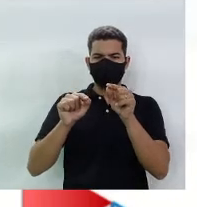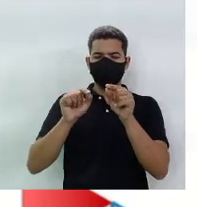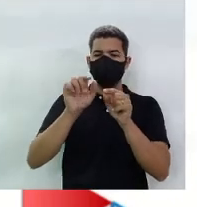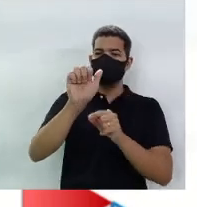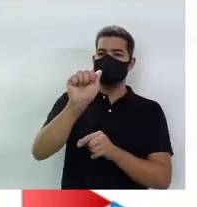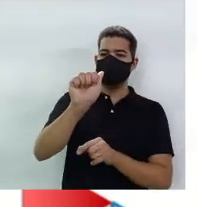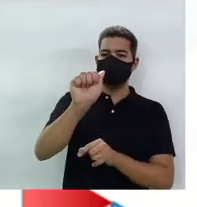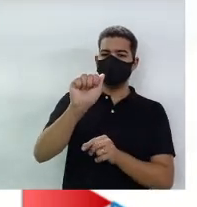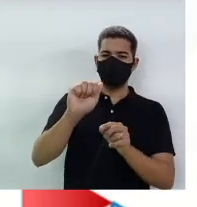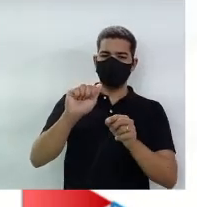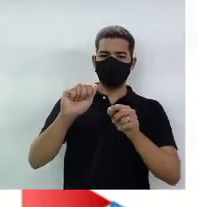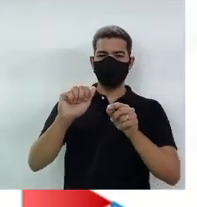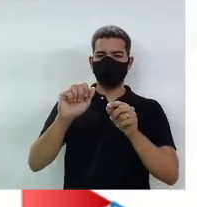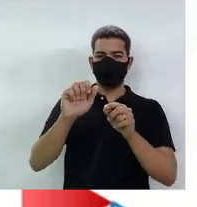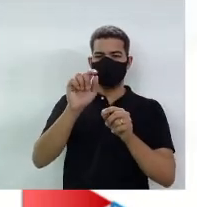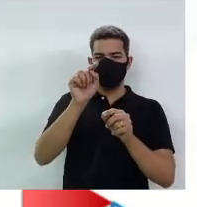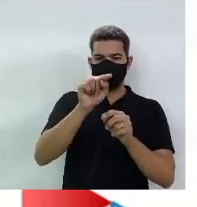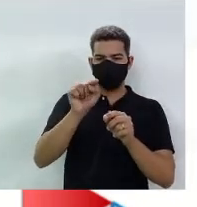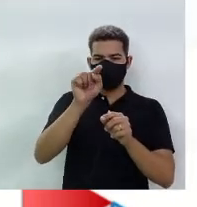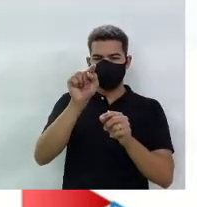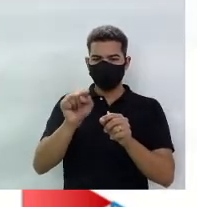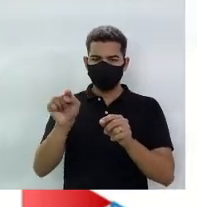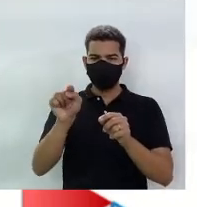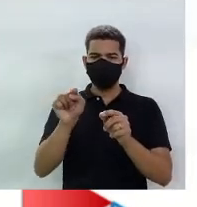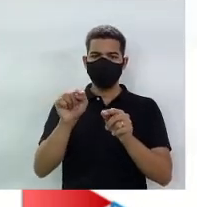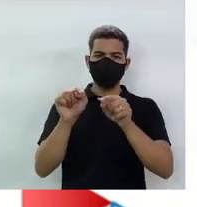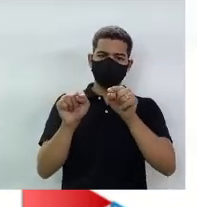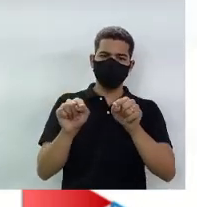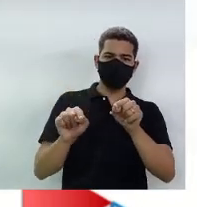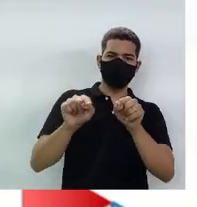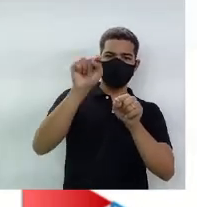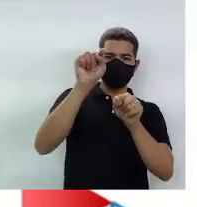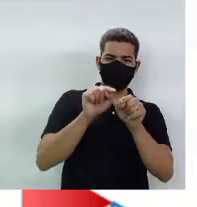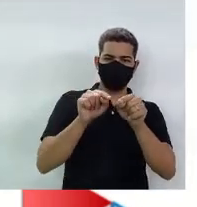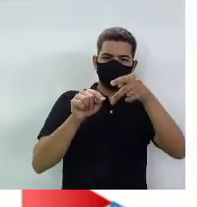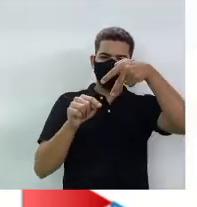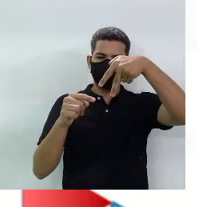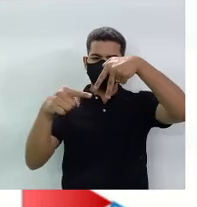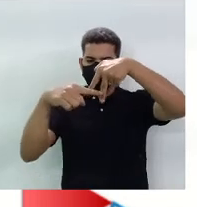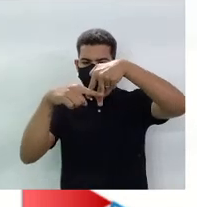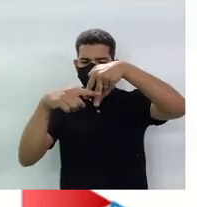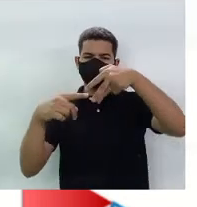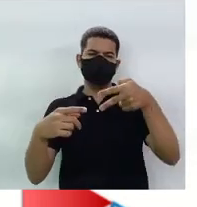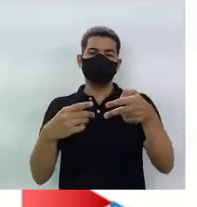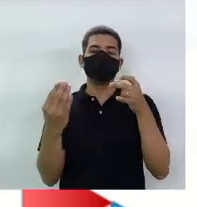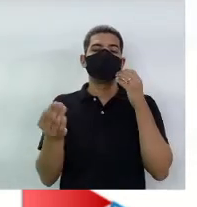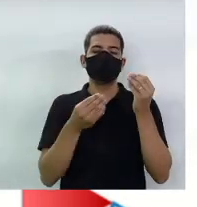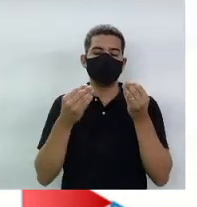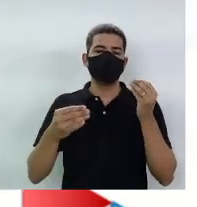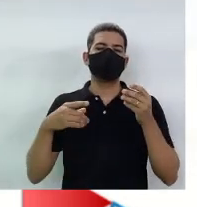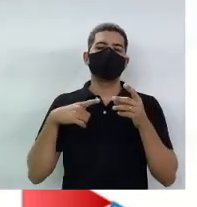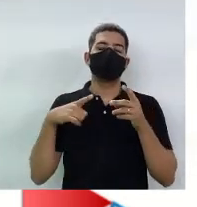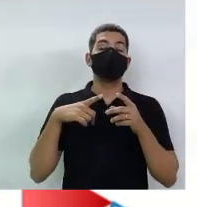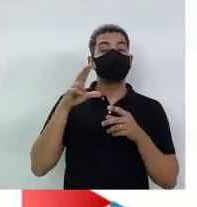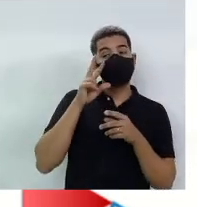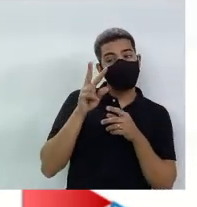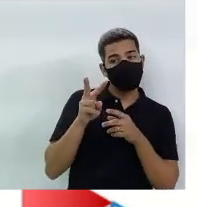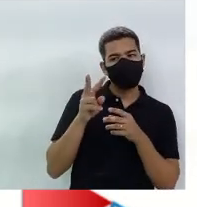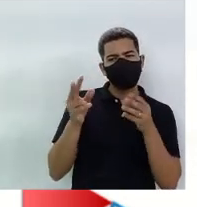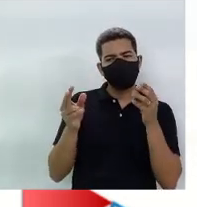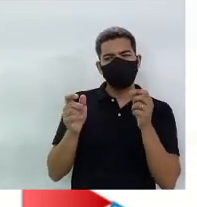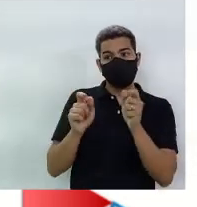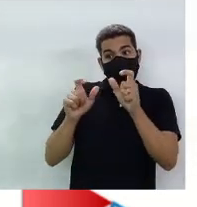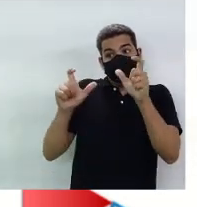cor, olha a fonte, olha o tamanho das letras. Tudo isso faz o quê? Transmite uma ideia. E olha